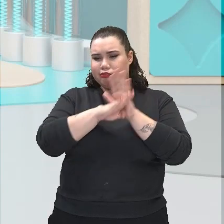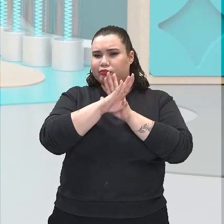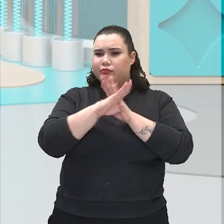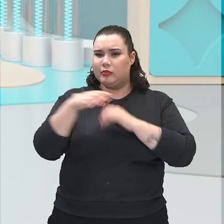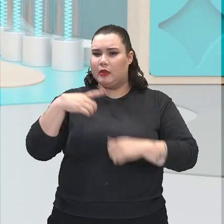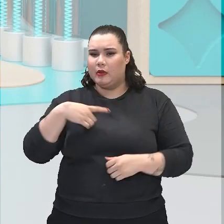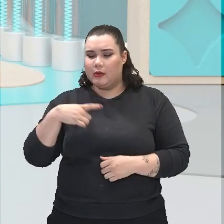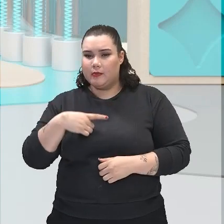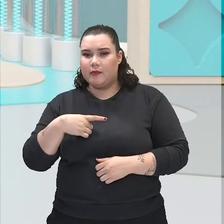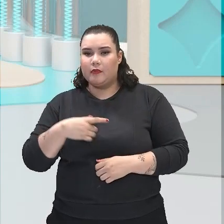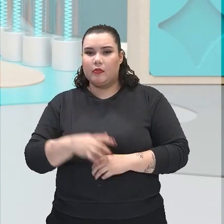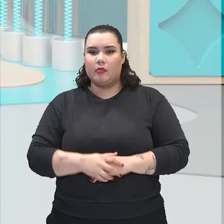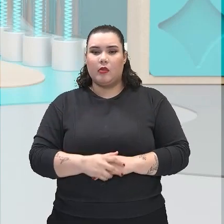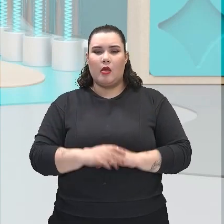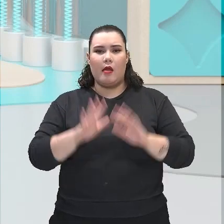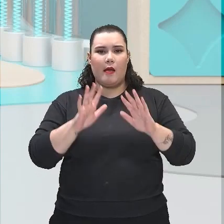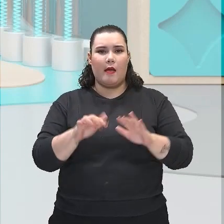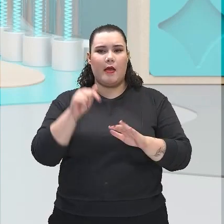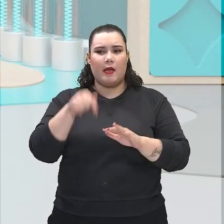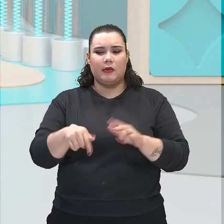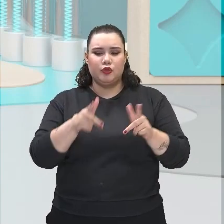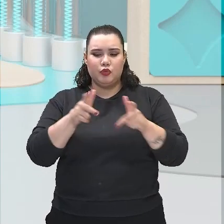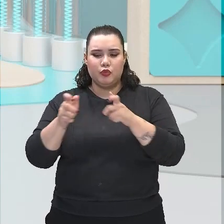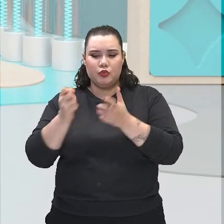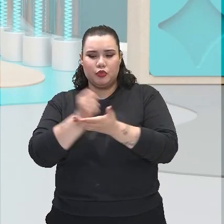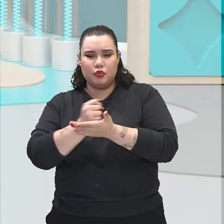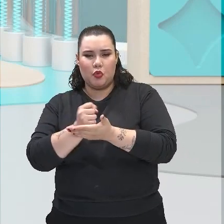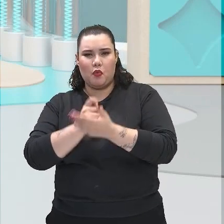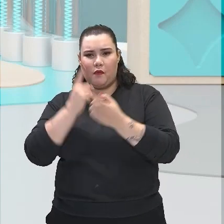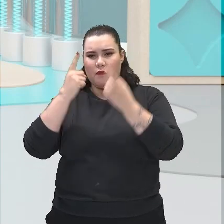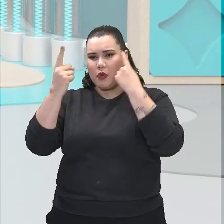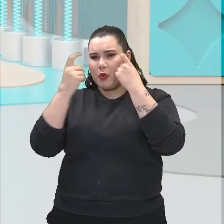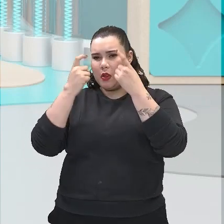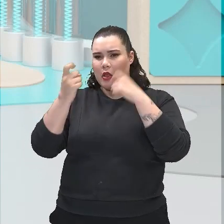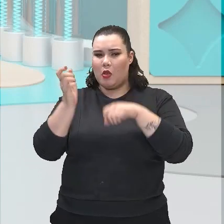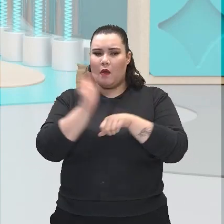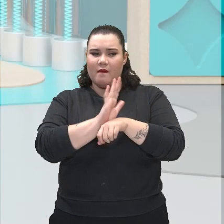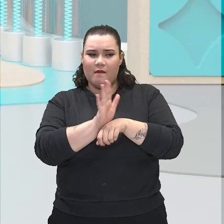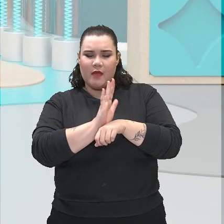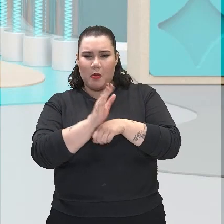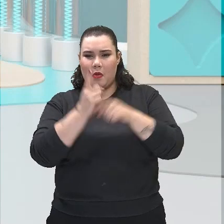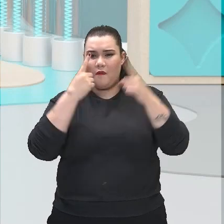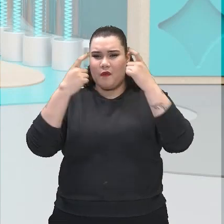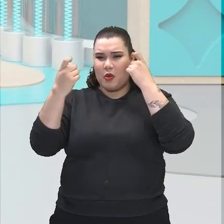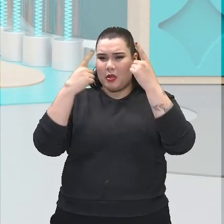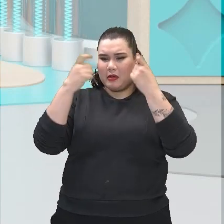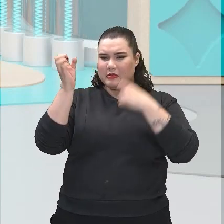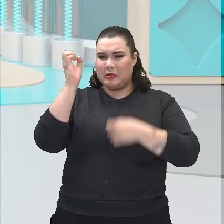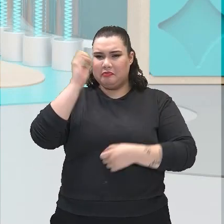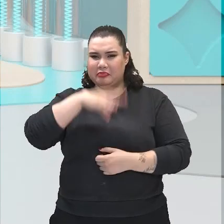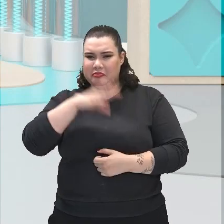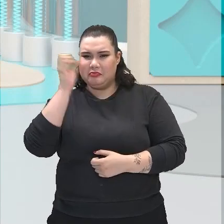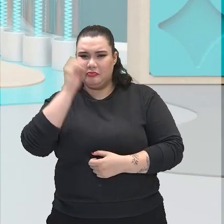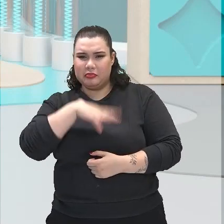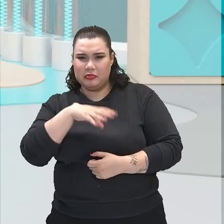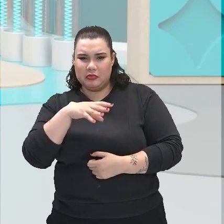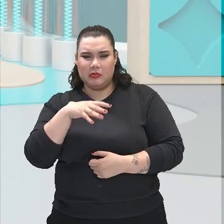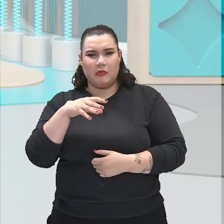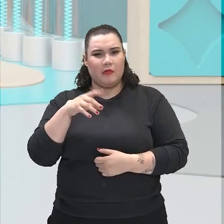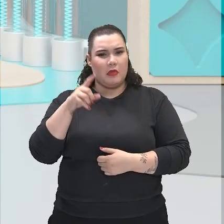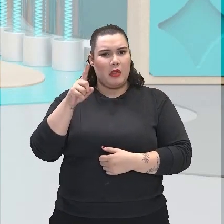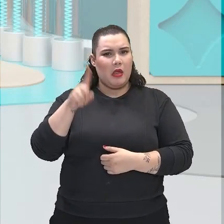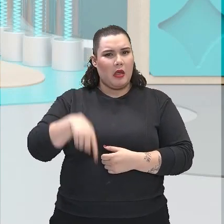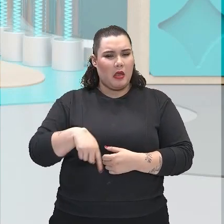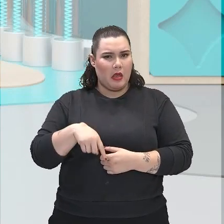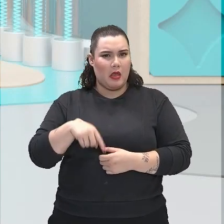Será que essas cenas violentas, esses videogames, esses jogos que apresentam cenas violentas, será